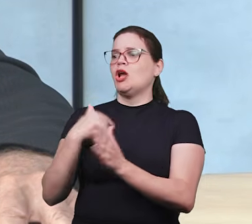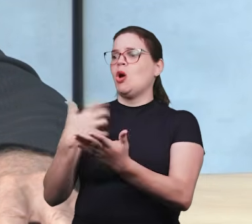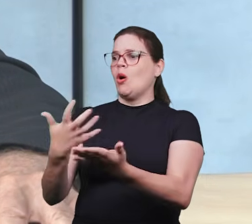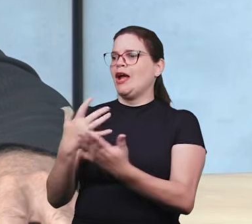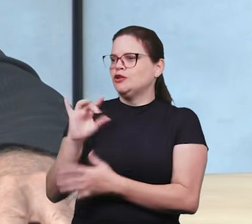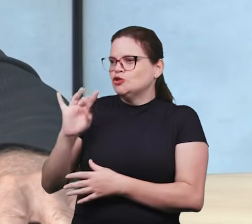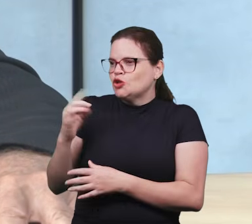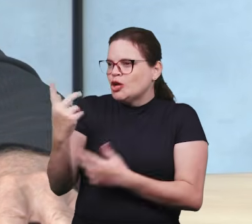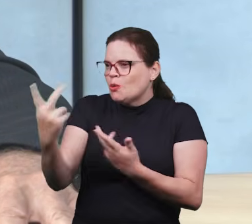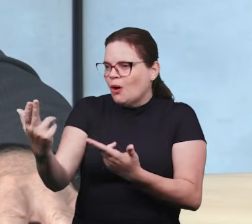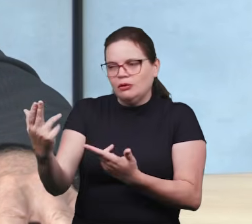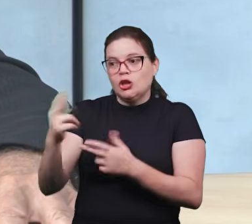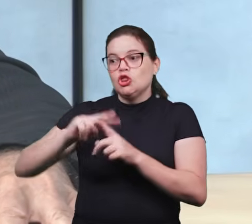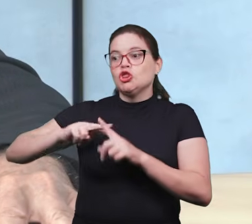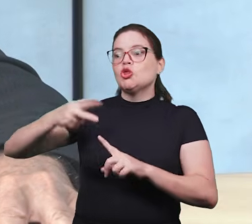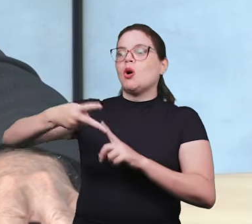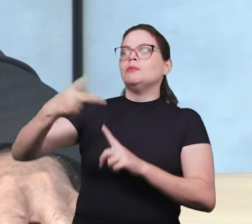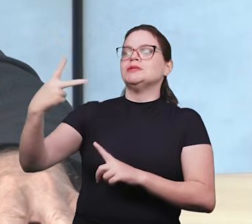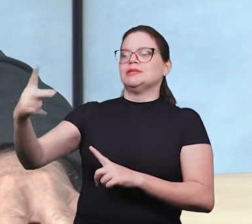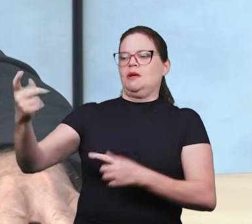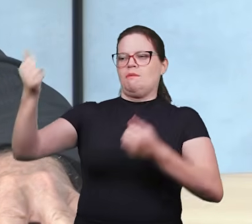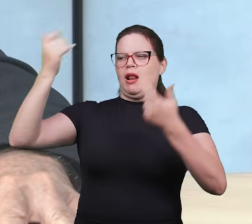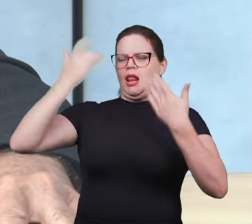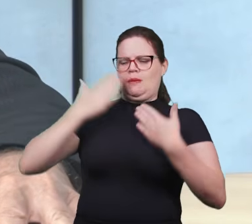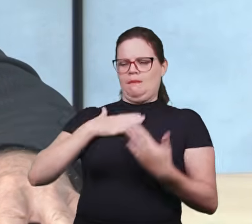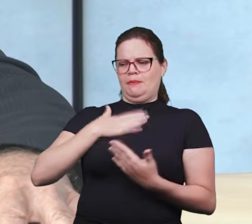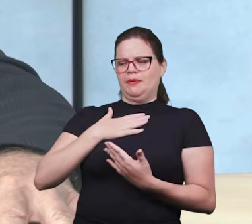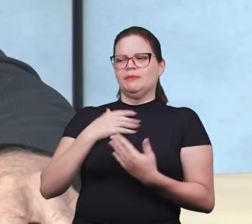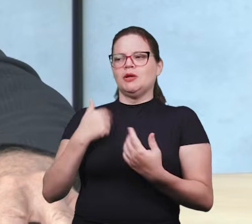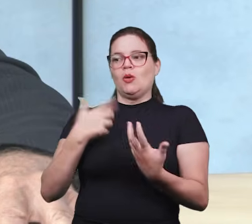porção dobrada do Espírito que estava sobre Elias.